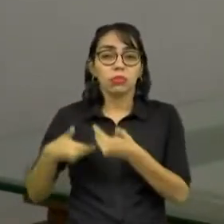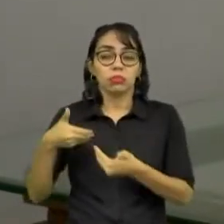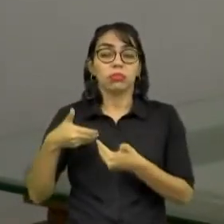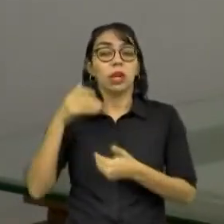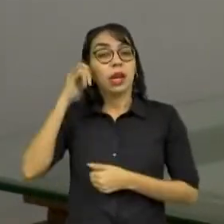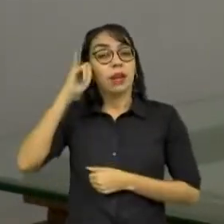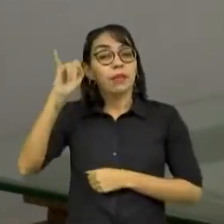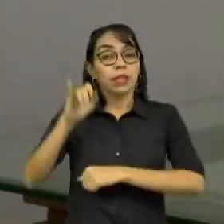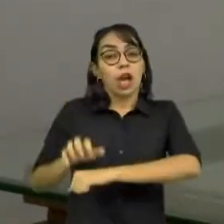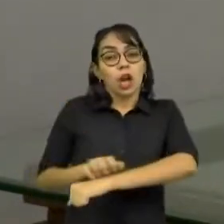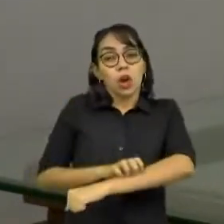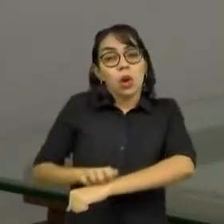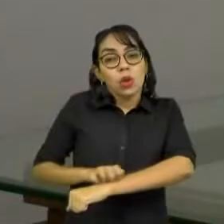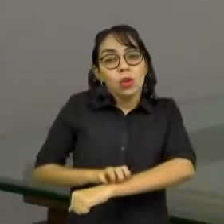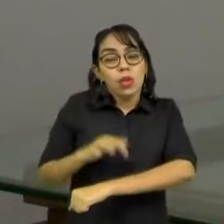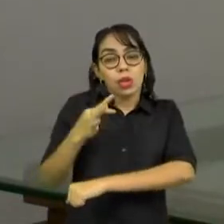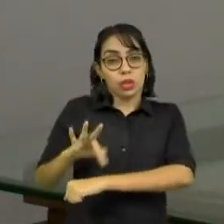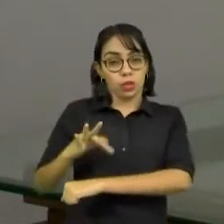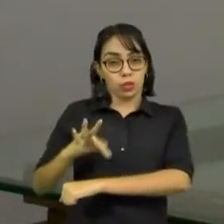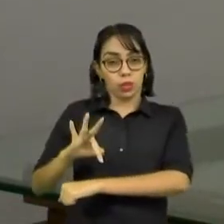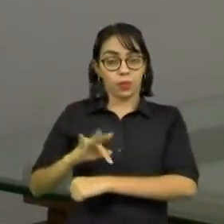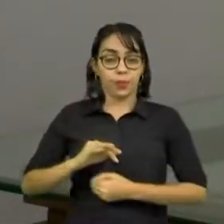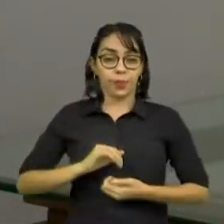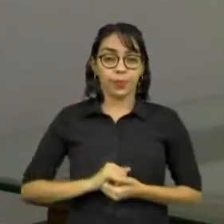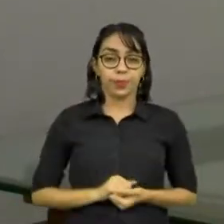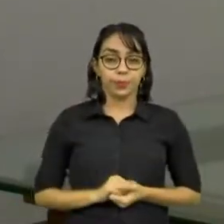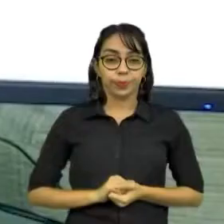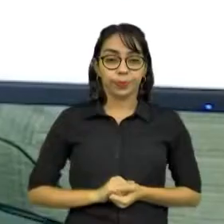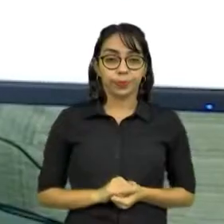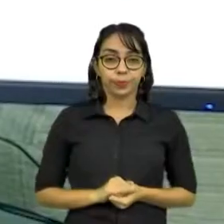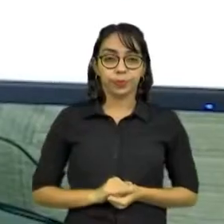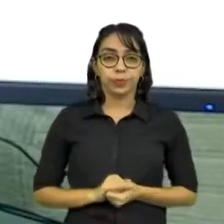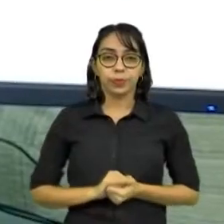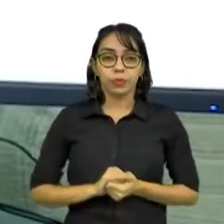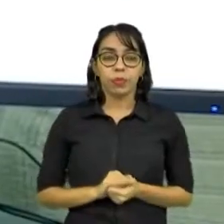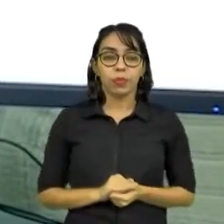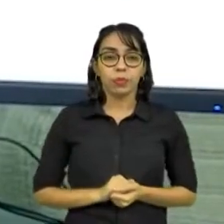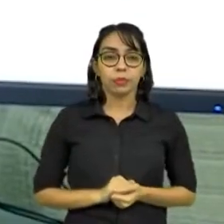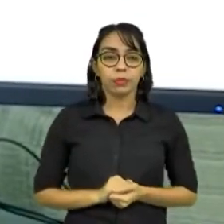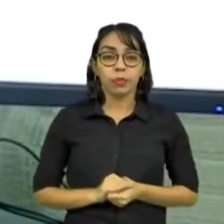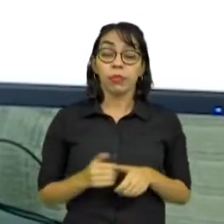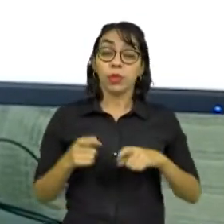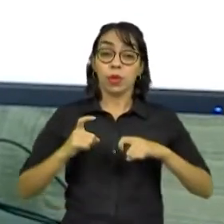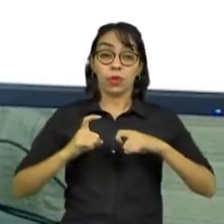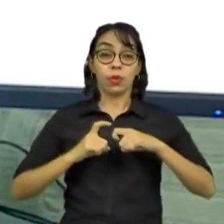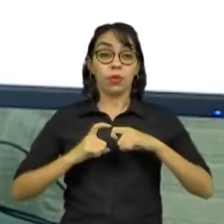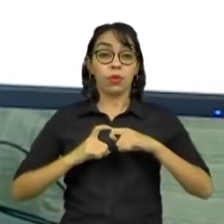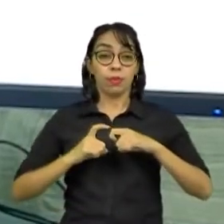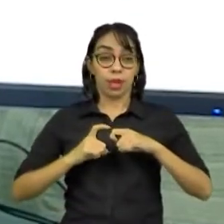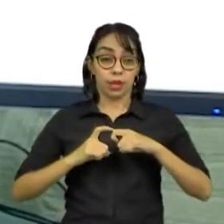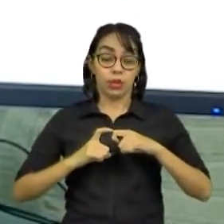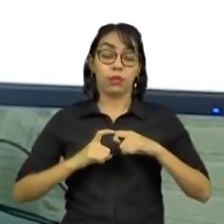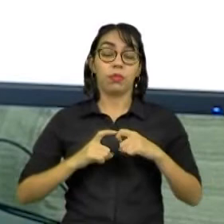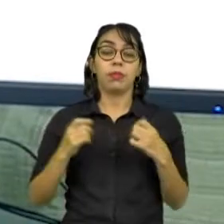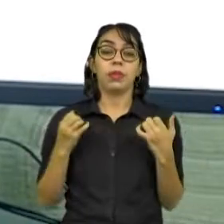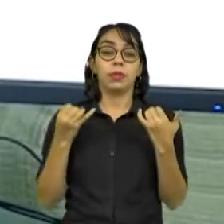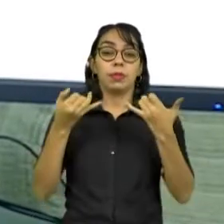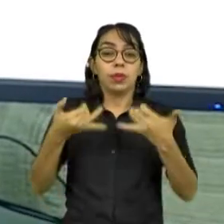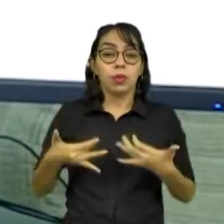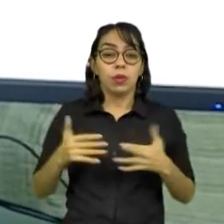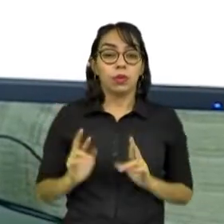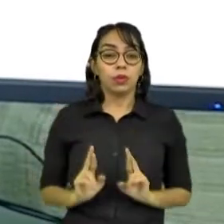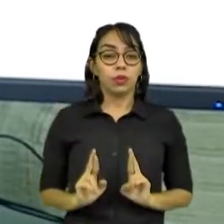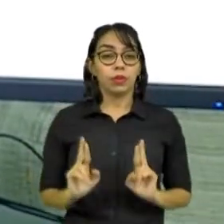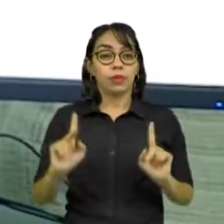e o banho de permanganato de potássio também, que é o secativo, né? Este médico infectologista explicou a diferença entre